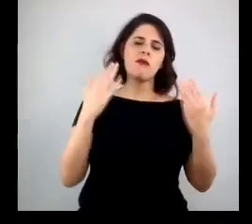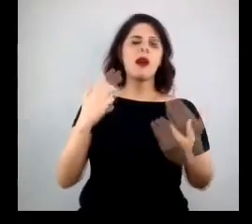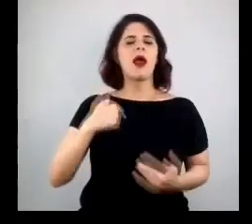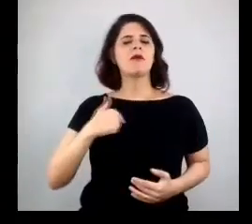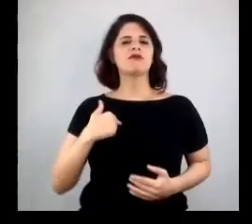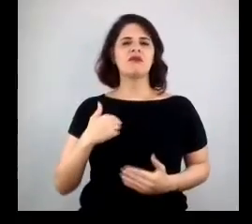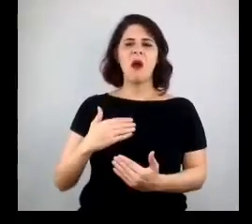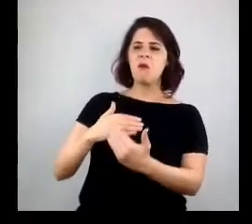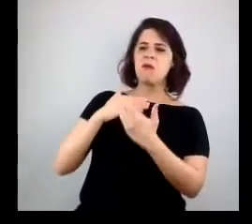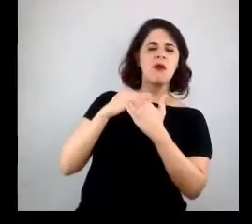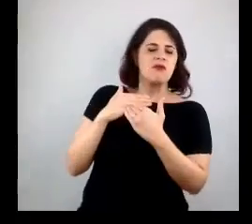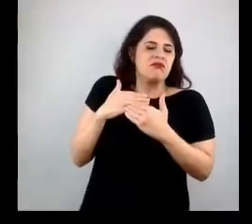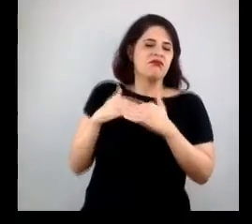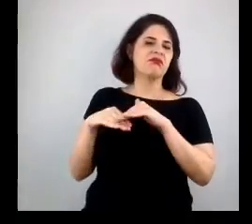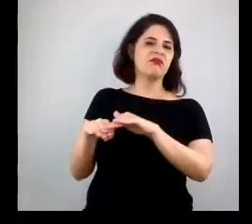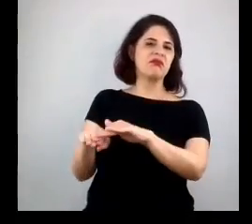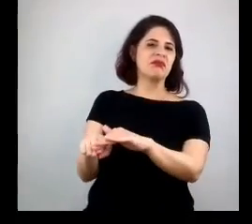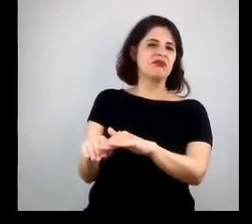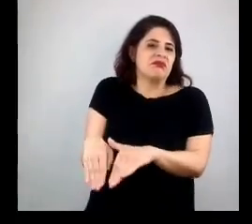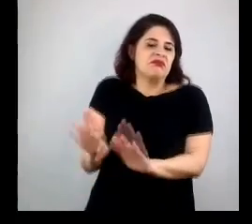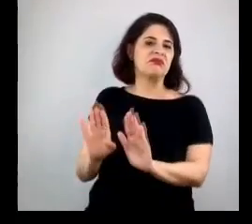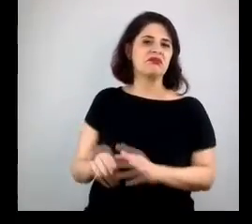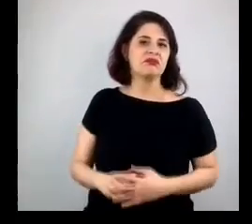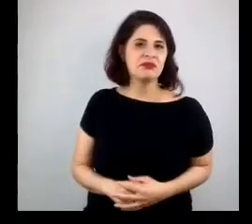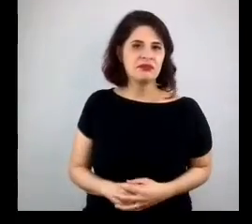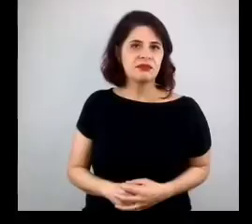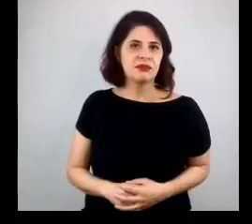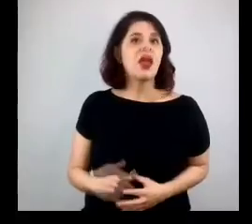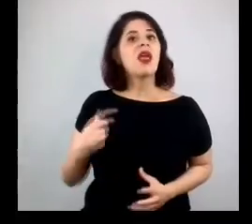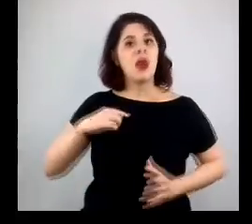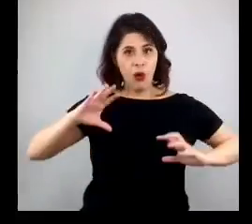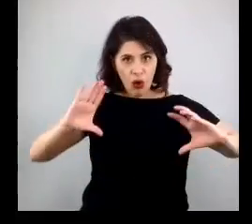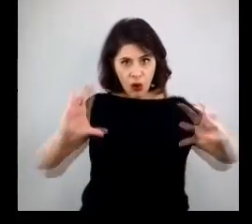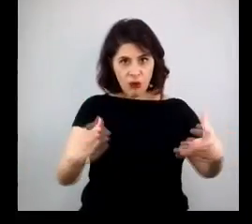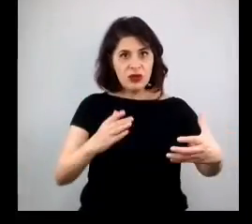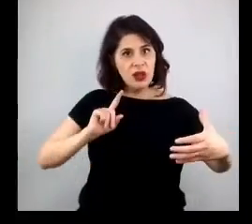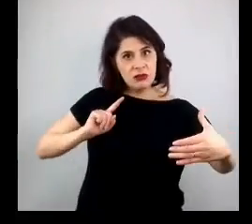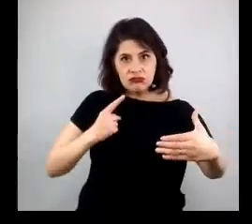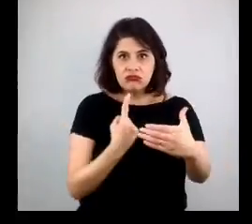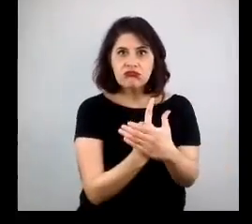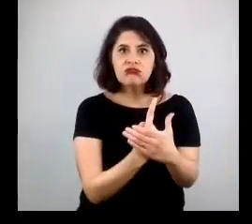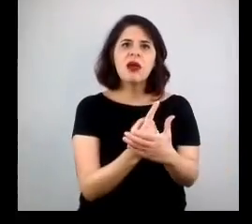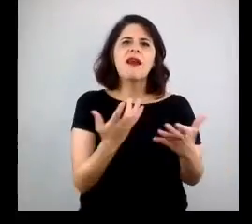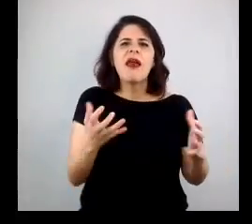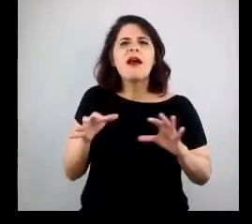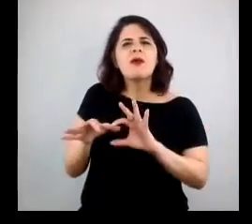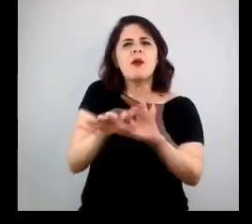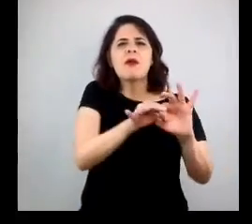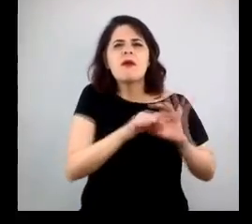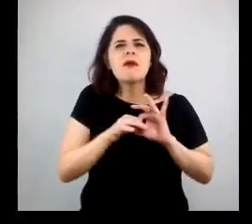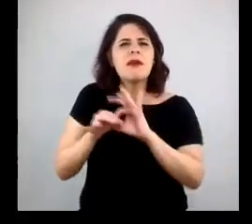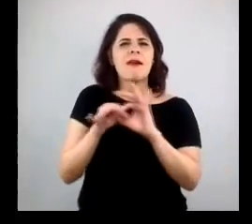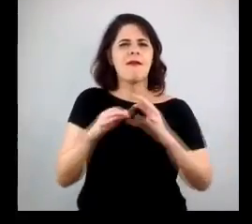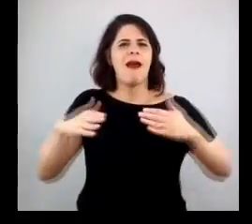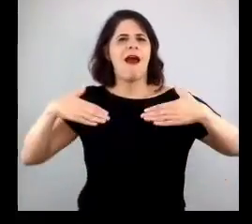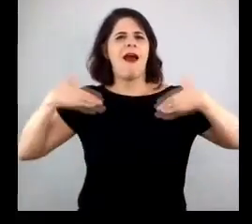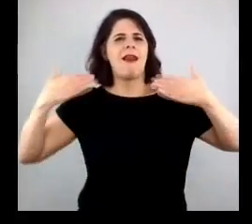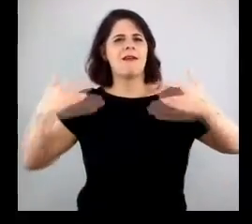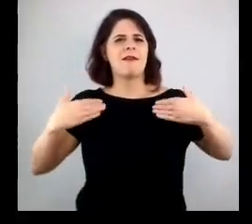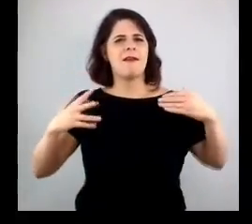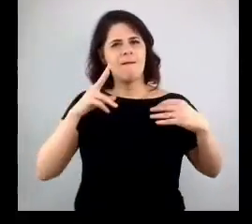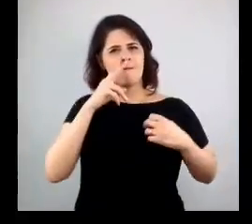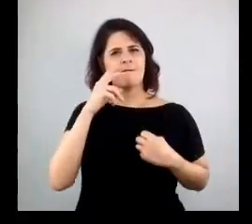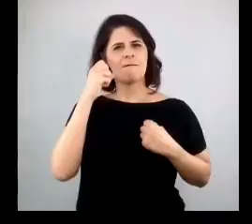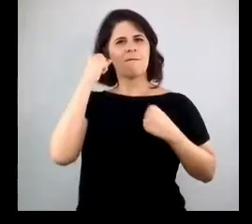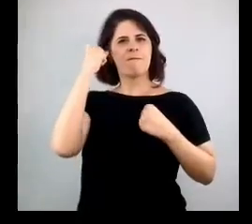fazem mais sentido para mim. eu faço parte de uma comunidade que preza a união, a alegria e a força. Precisei